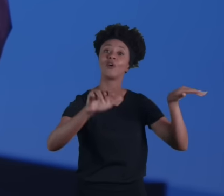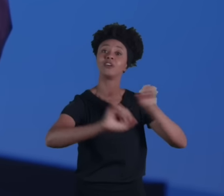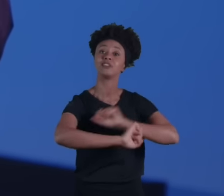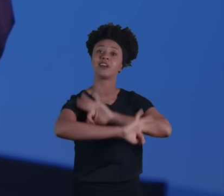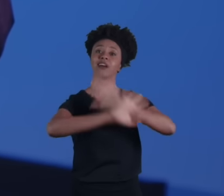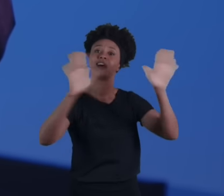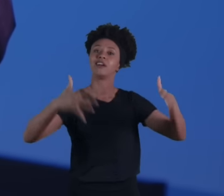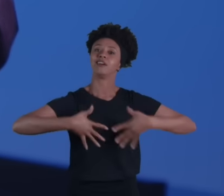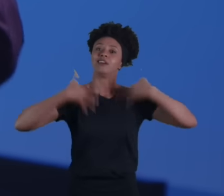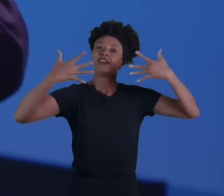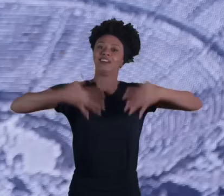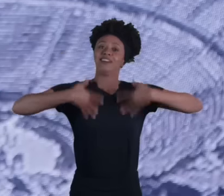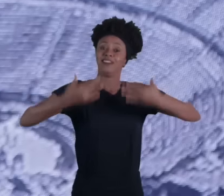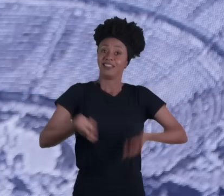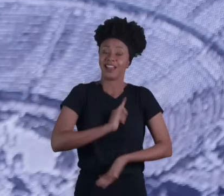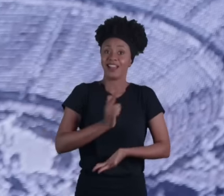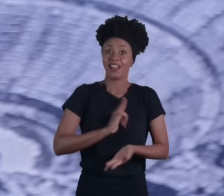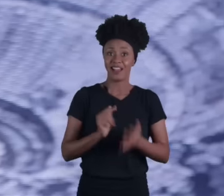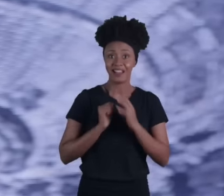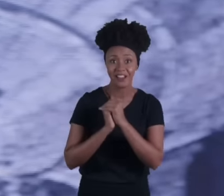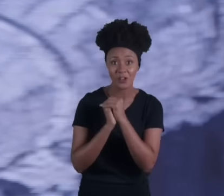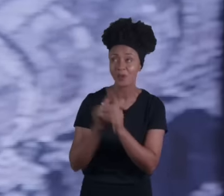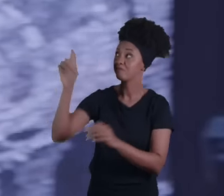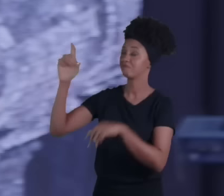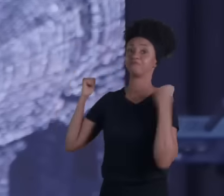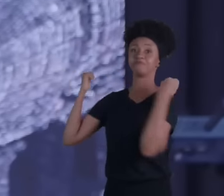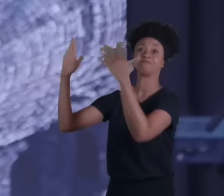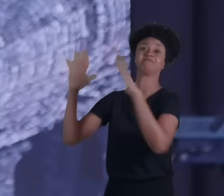amanhecer. Glória a Deus, você pode aplaudir o Senhor?